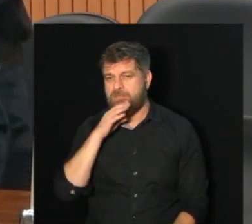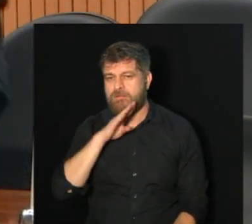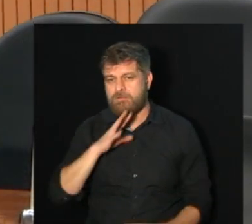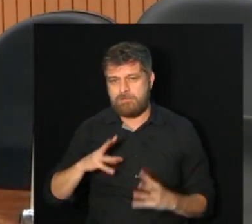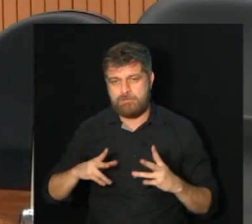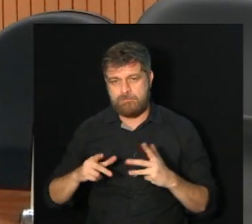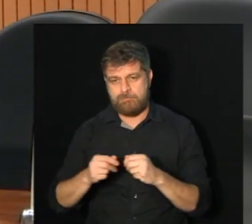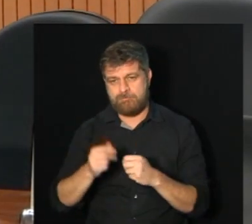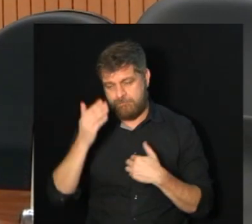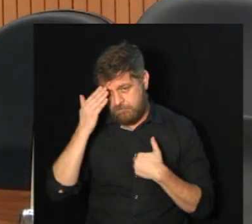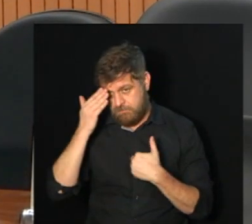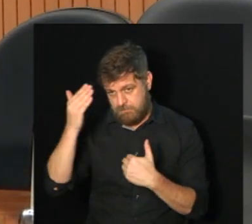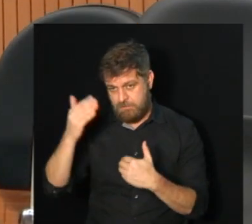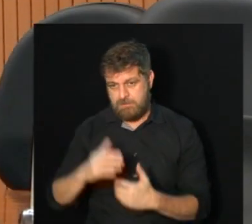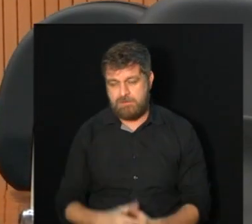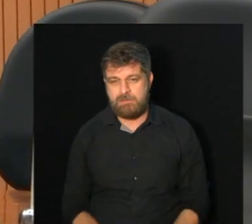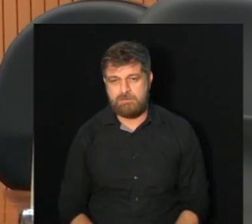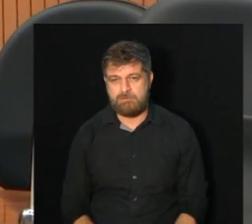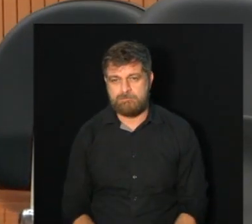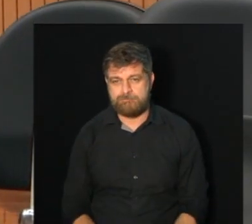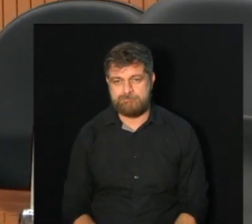todos, obrigado pela